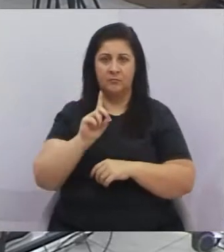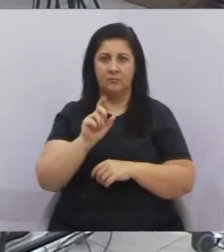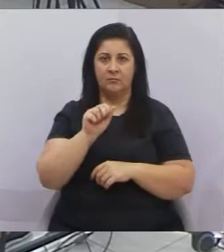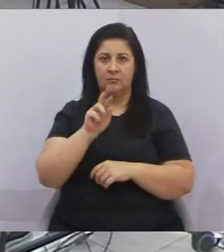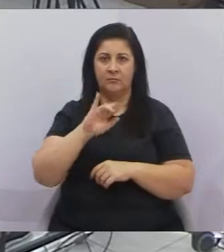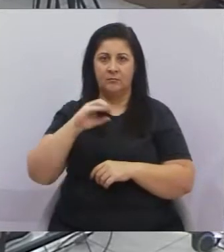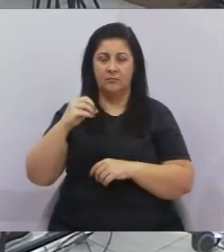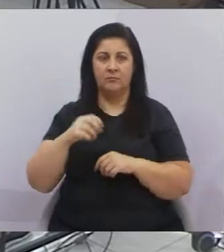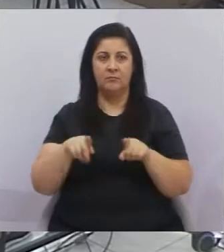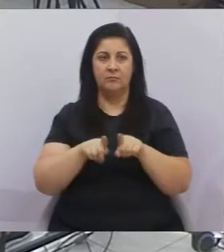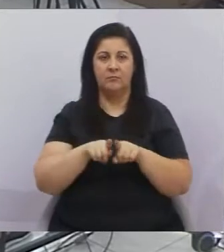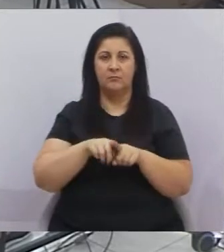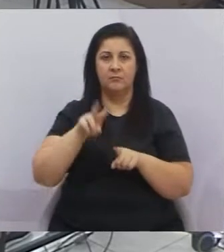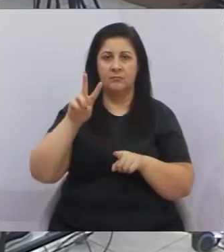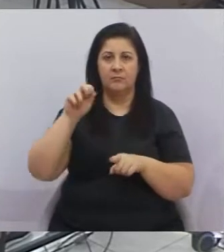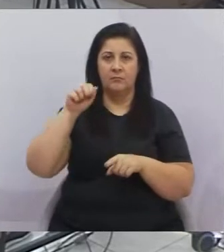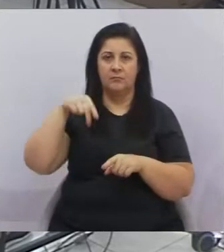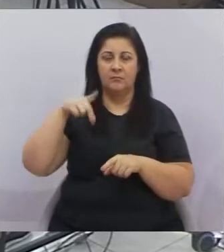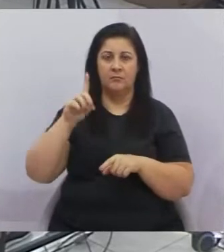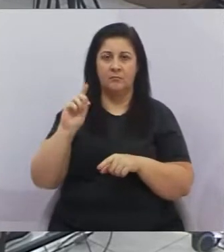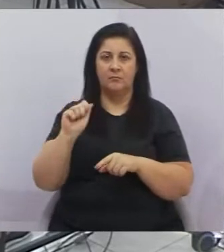Nossa amiga Wanda.